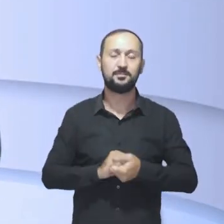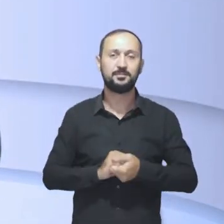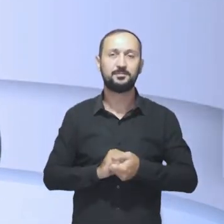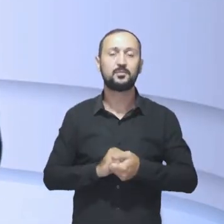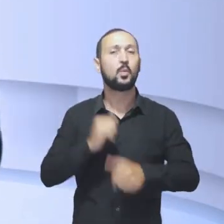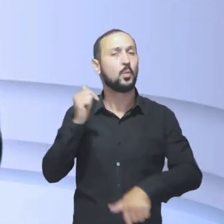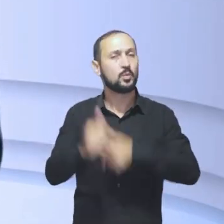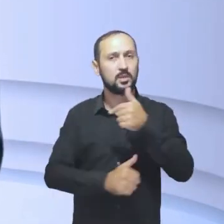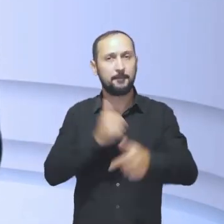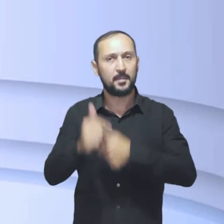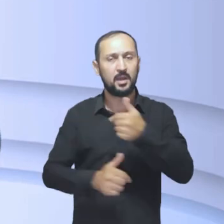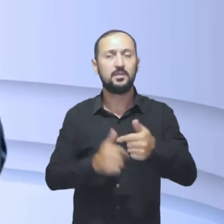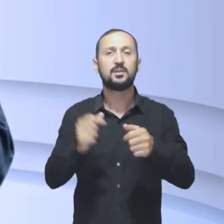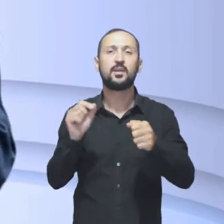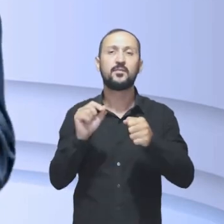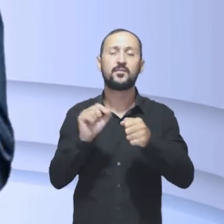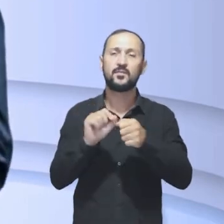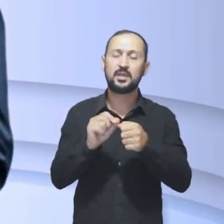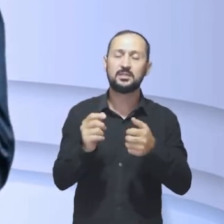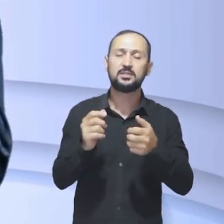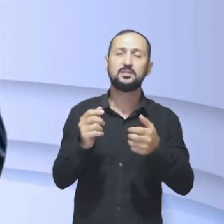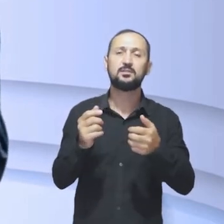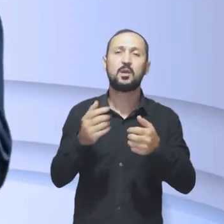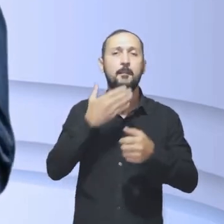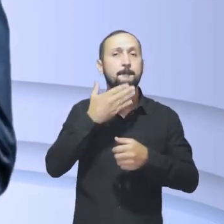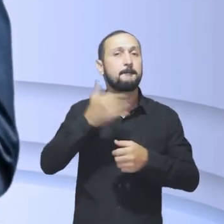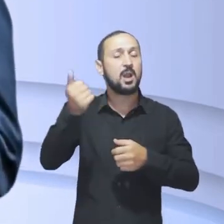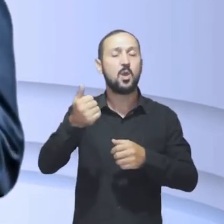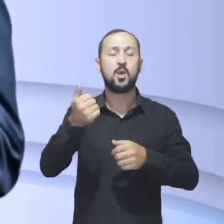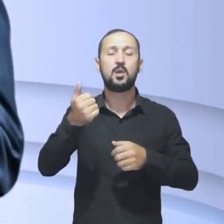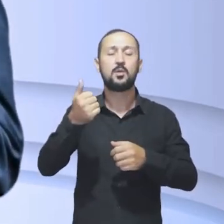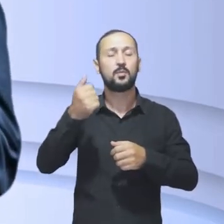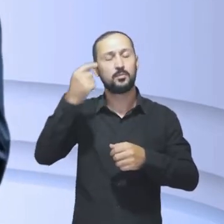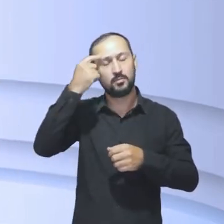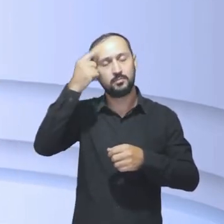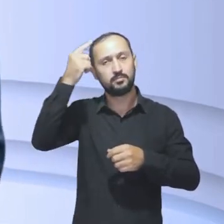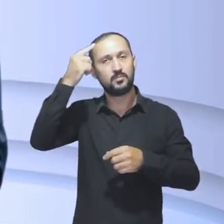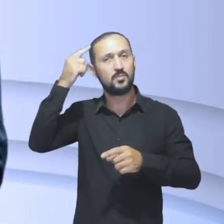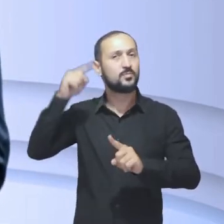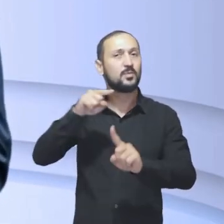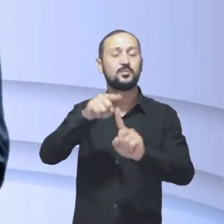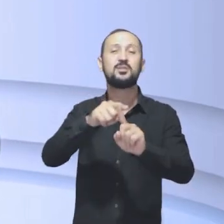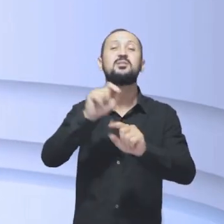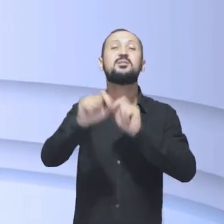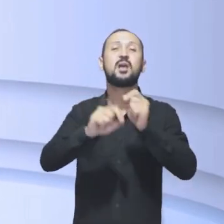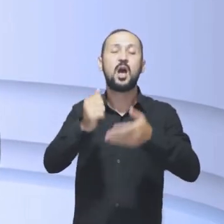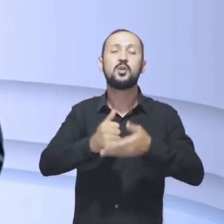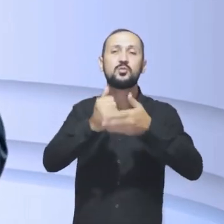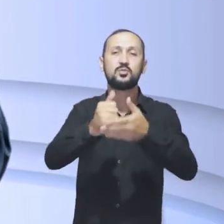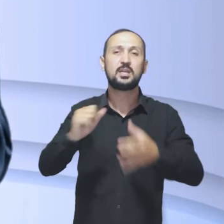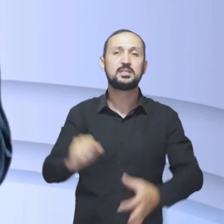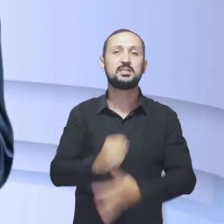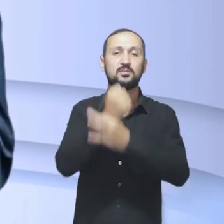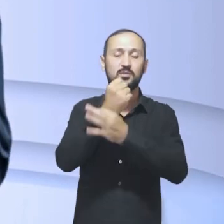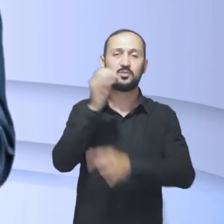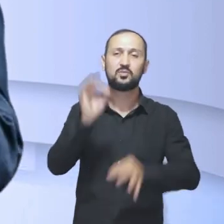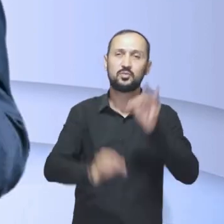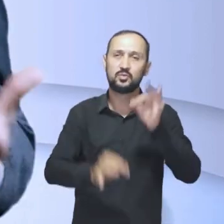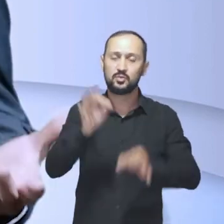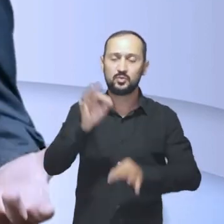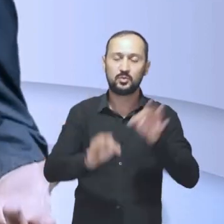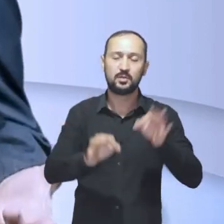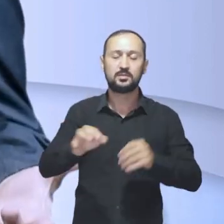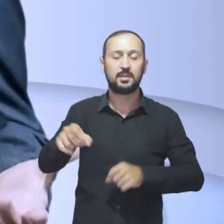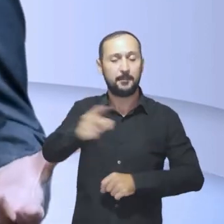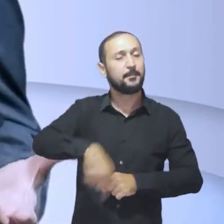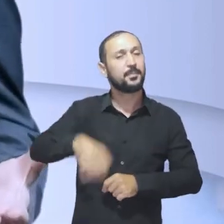feito com o melhor dos propósitos, sempre na perspectiva de trazer segurança jurídica, previsibilidade para a vida das pessoas, porque no final